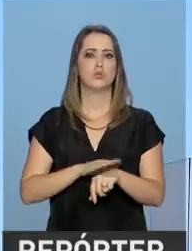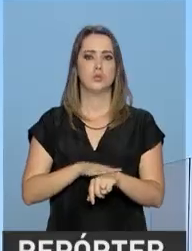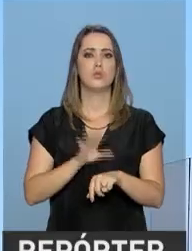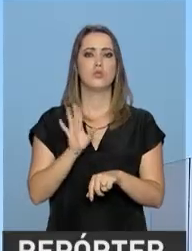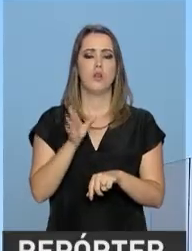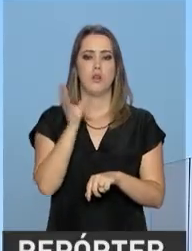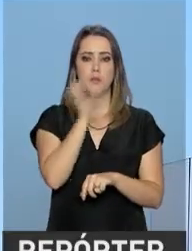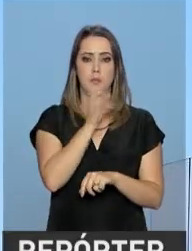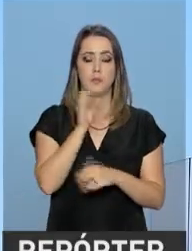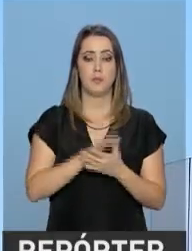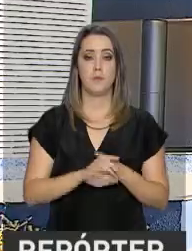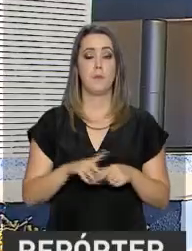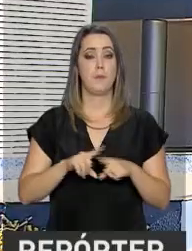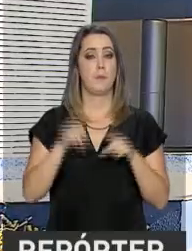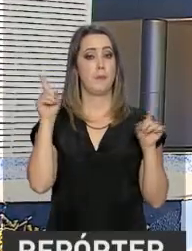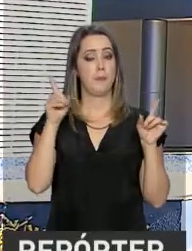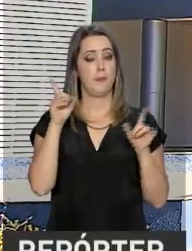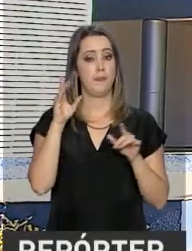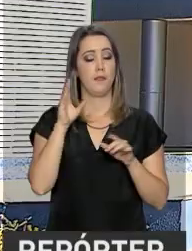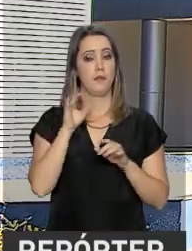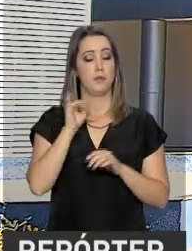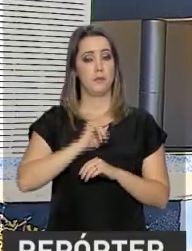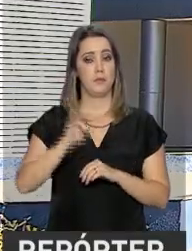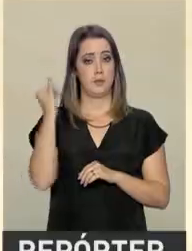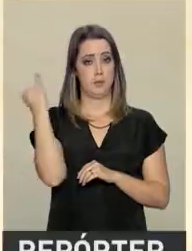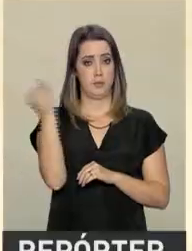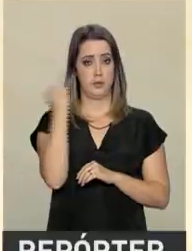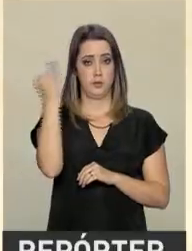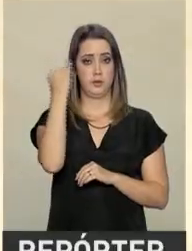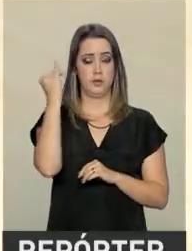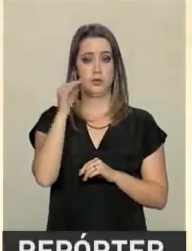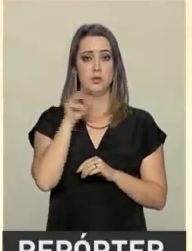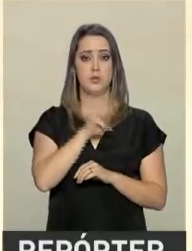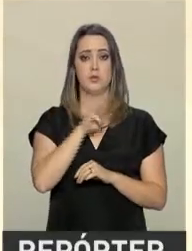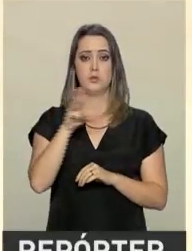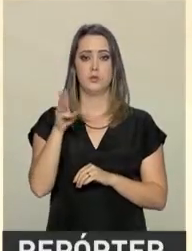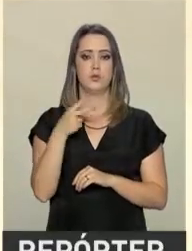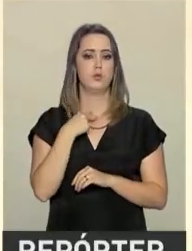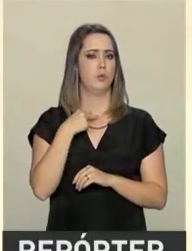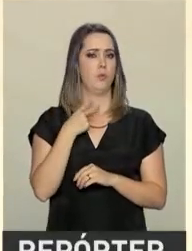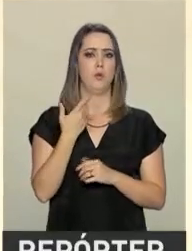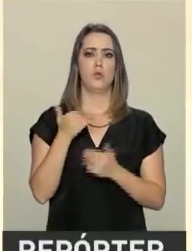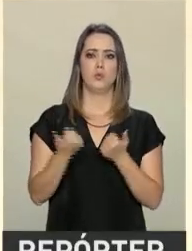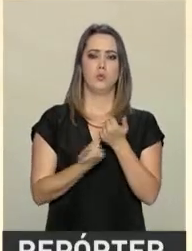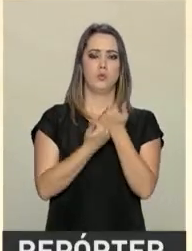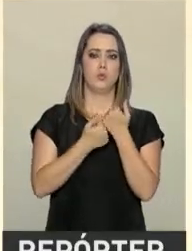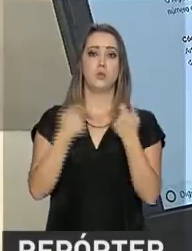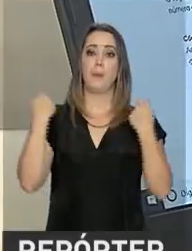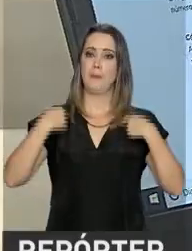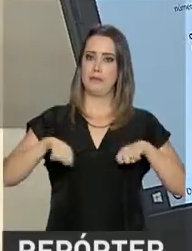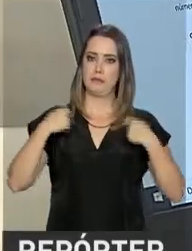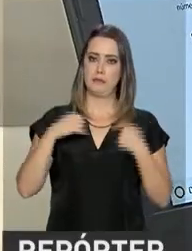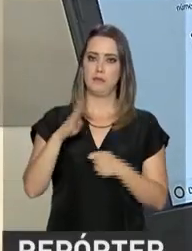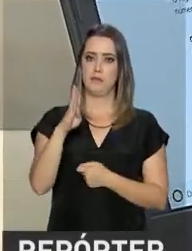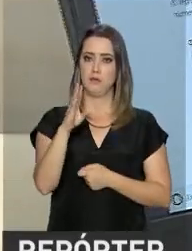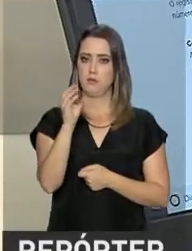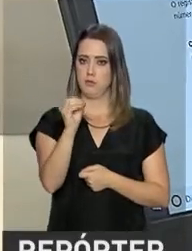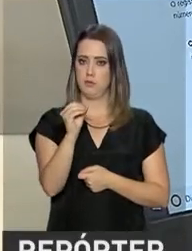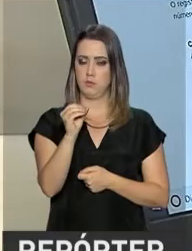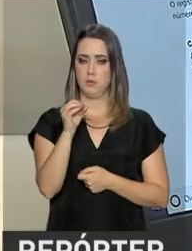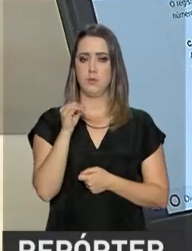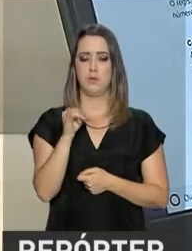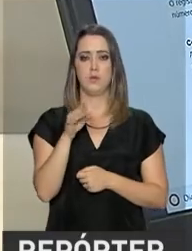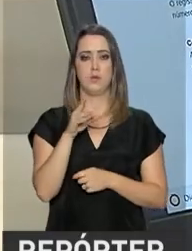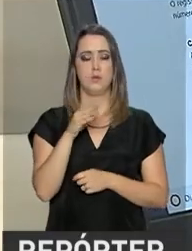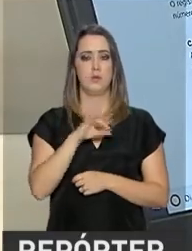mas a polícia rodoviária federal ressalta que o cadastramento não substitui a necessidade do boletim de ocorrência